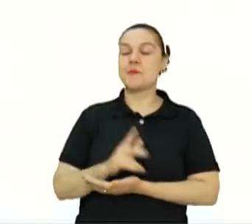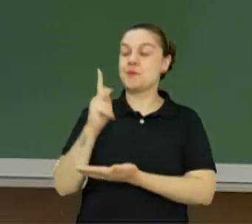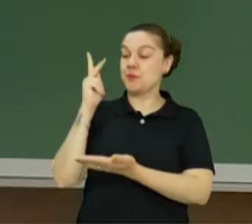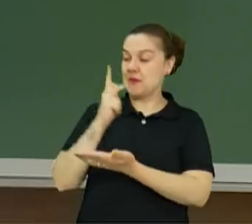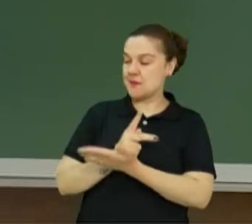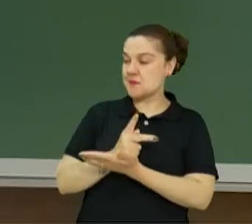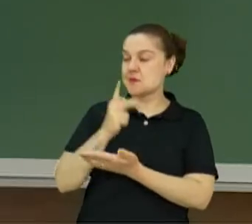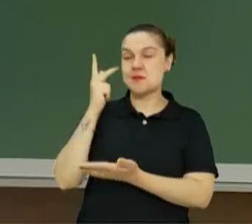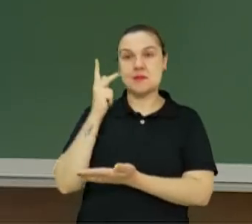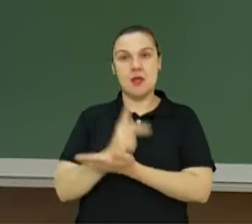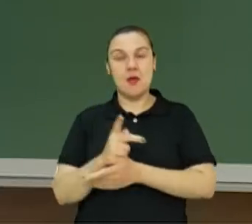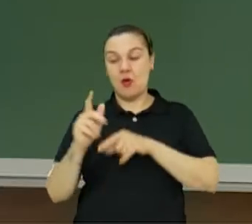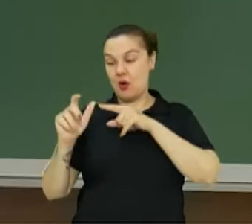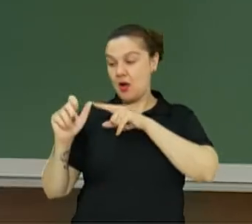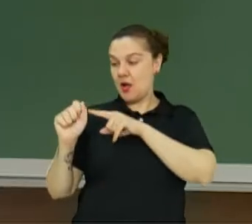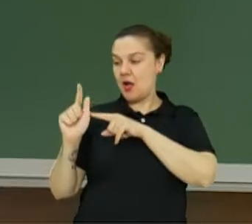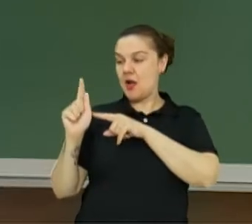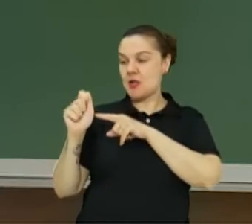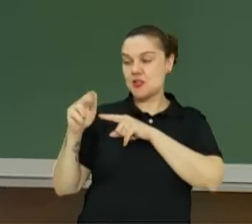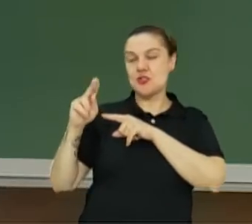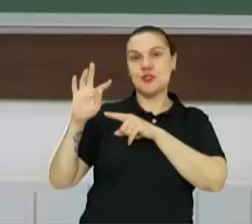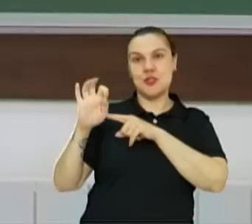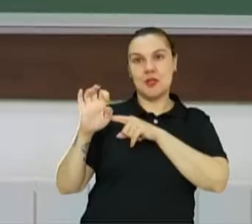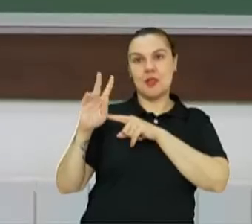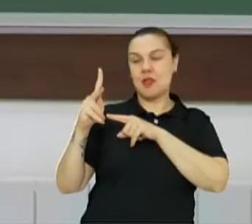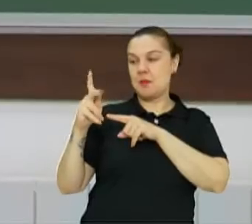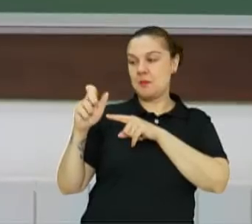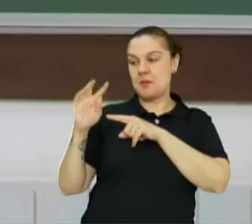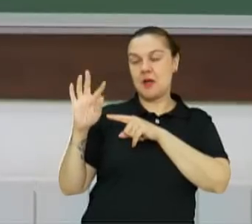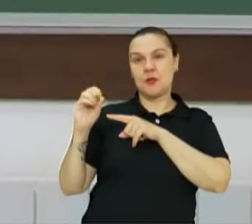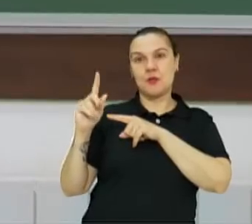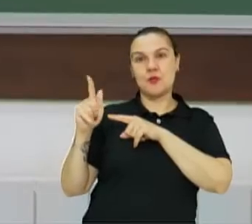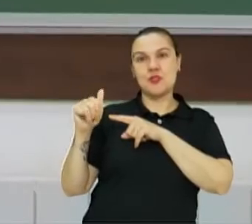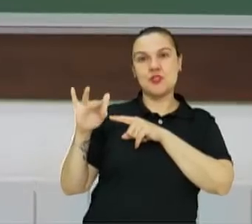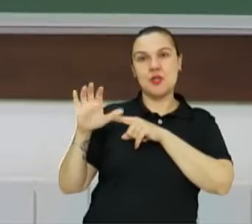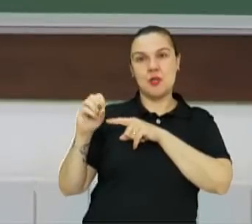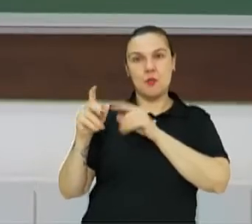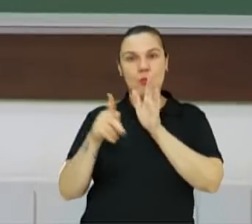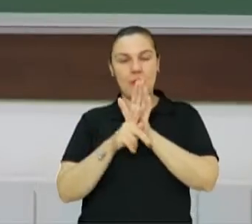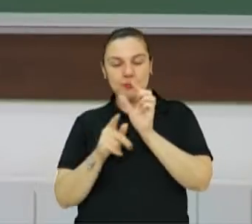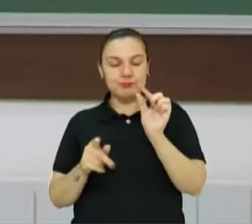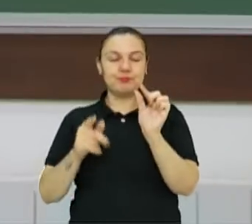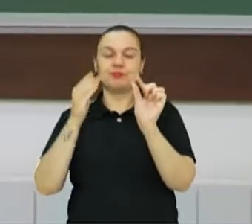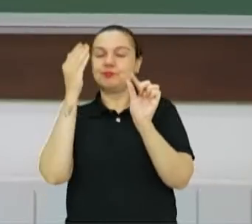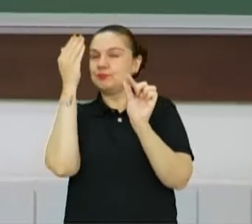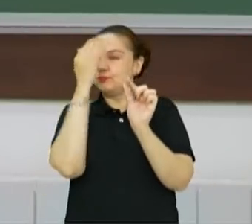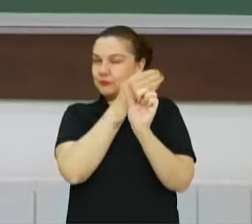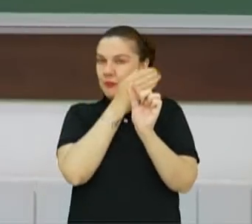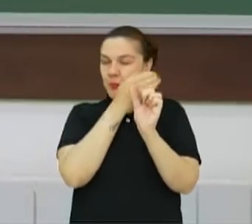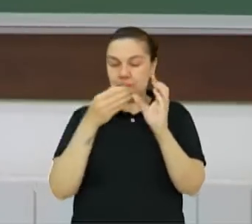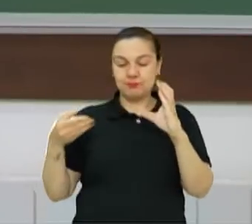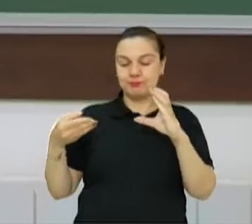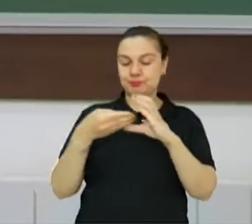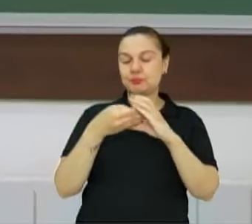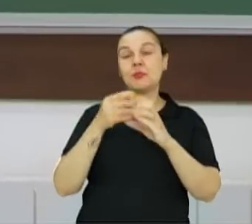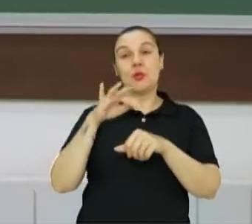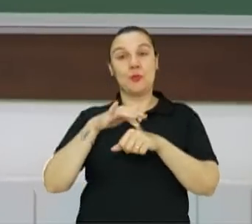sempre, agentes patogênicos são micro-organismos que causam determinadas doenças,